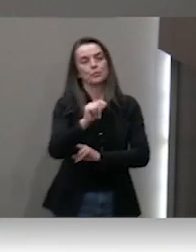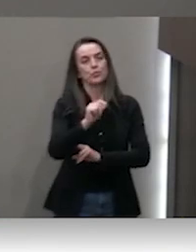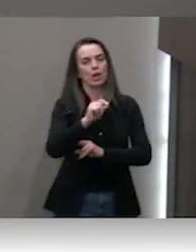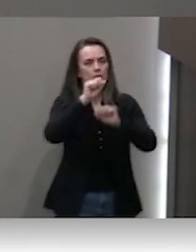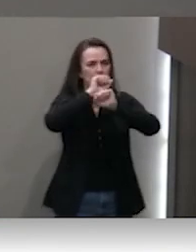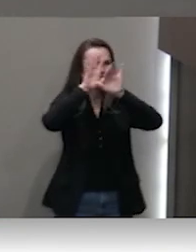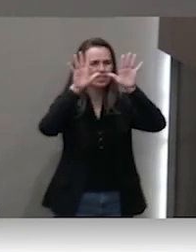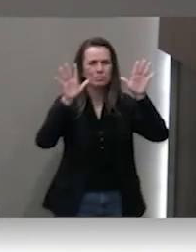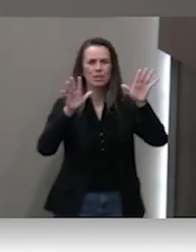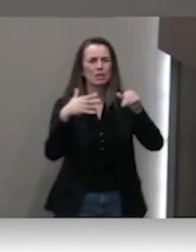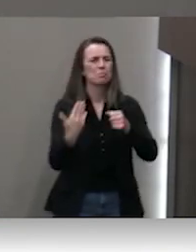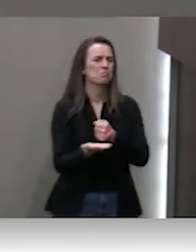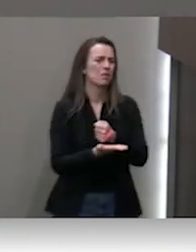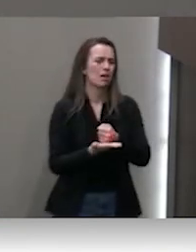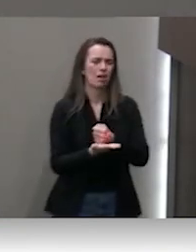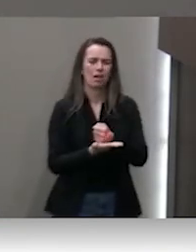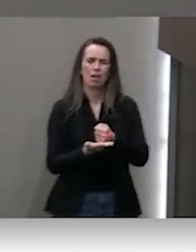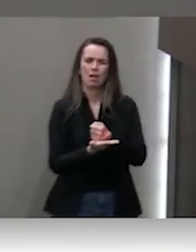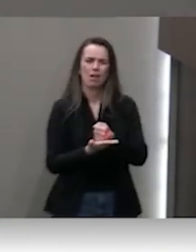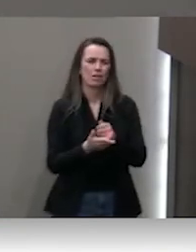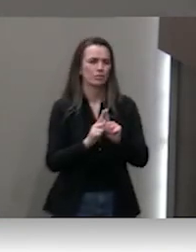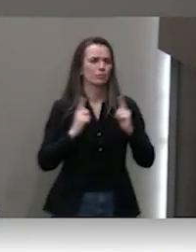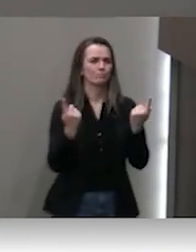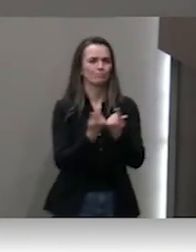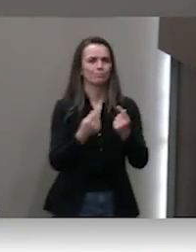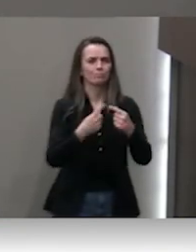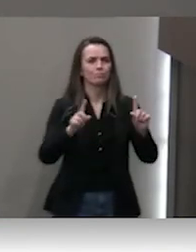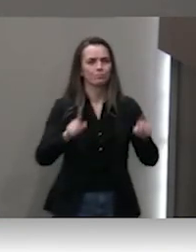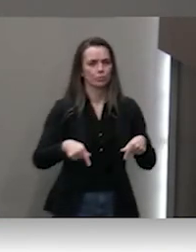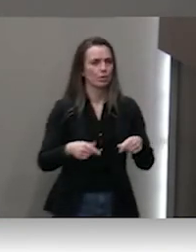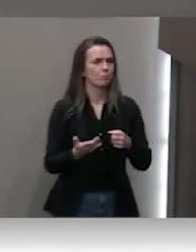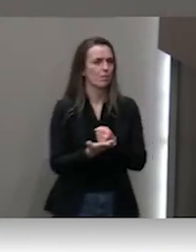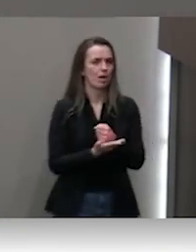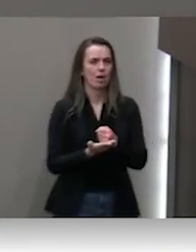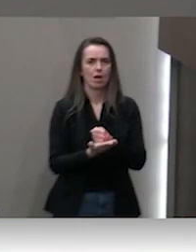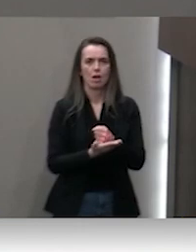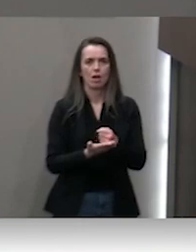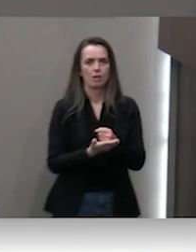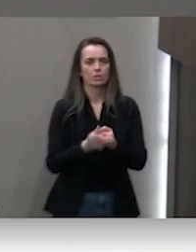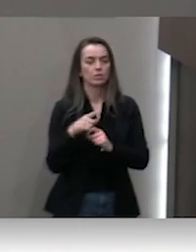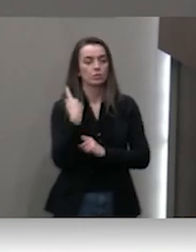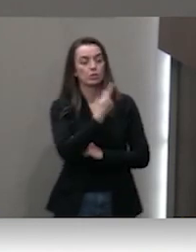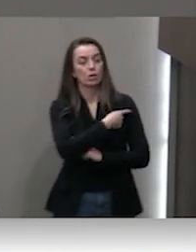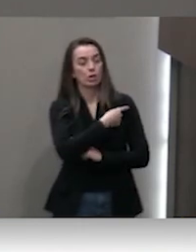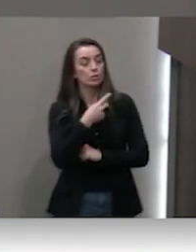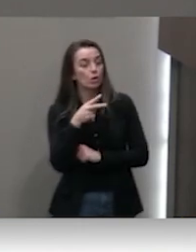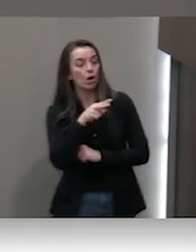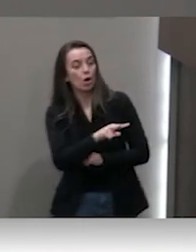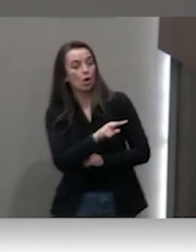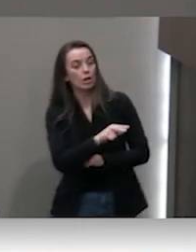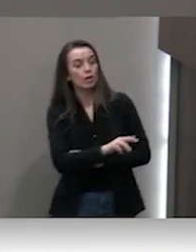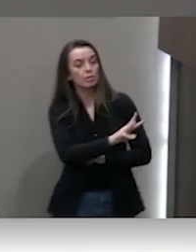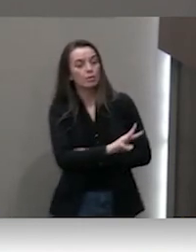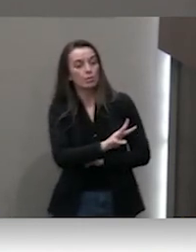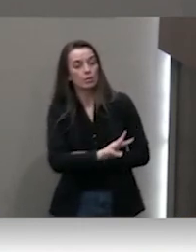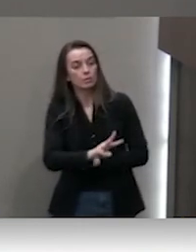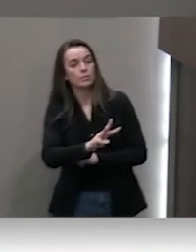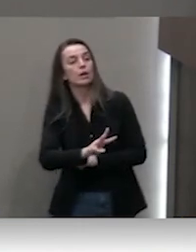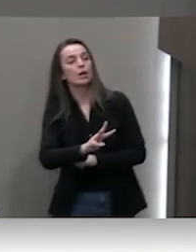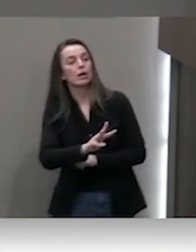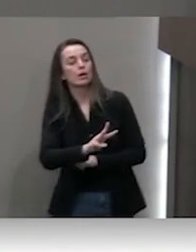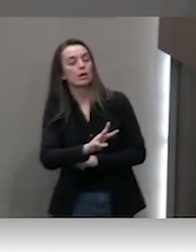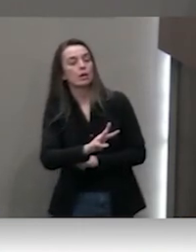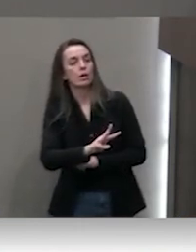é um princípio básico da gestão pública. Quando a gente olha para o portal Transparência do município de Passo